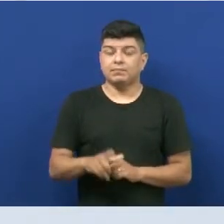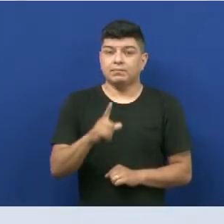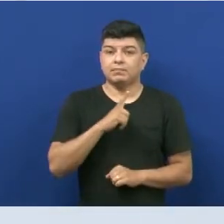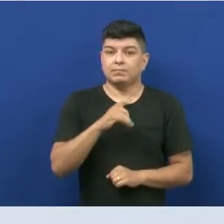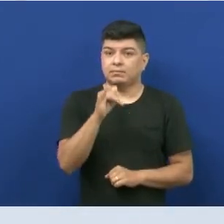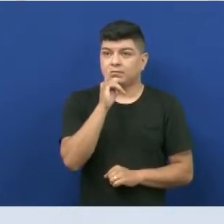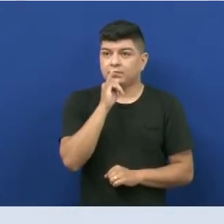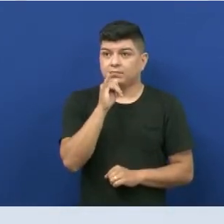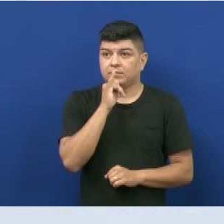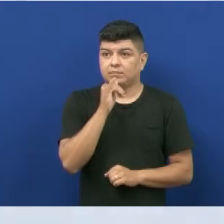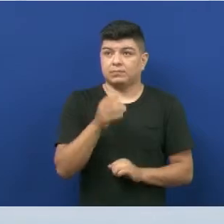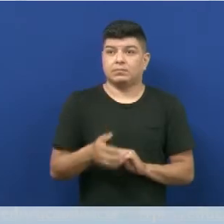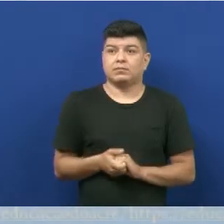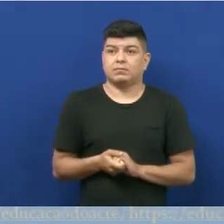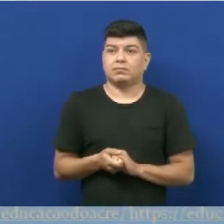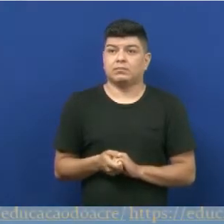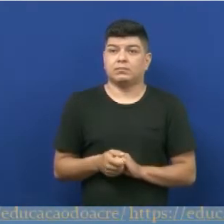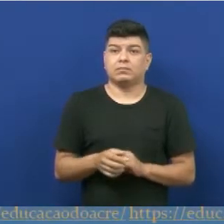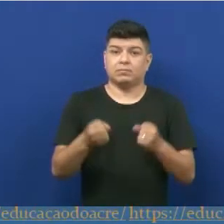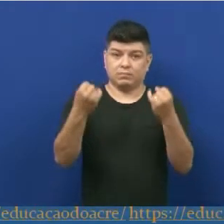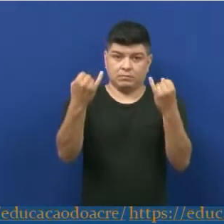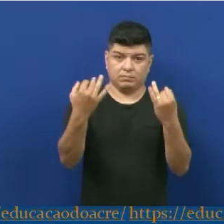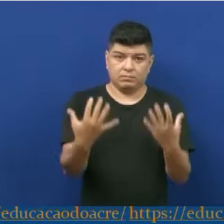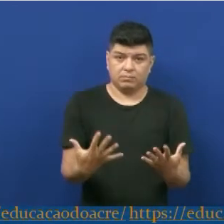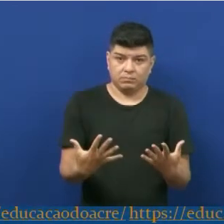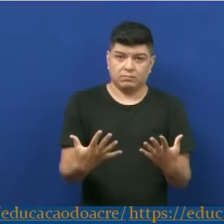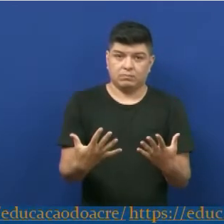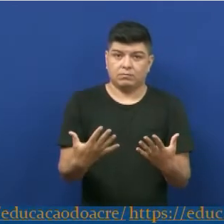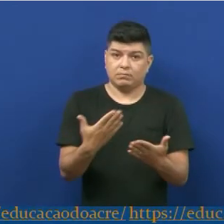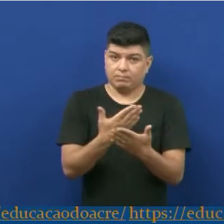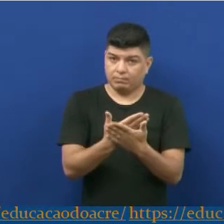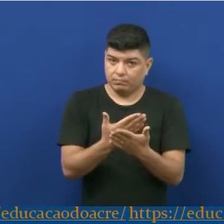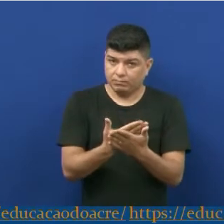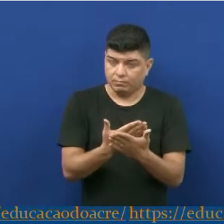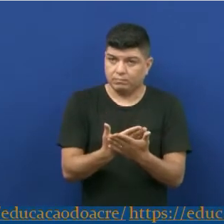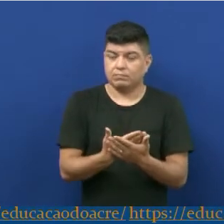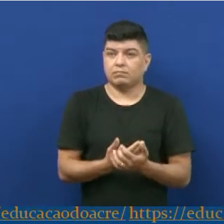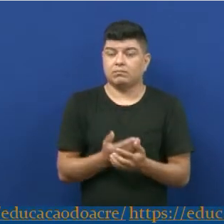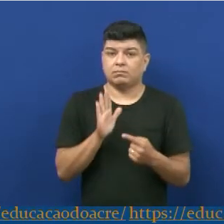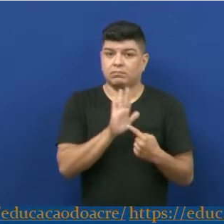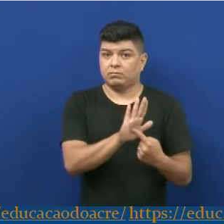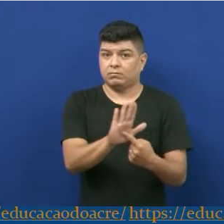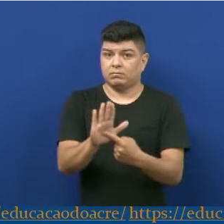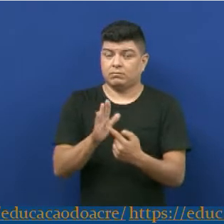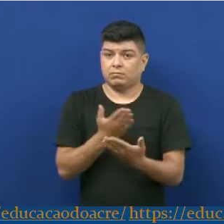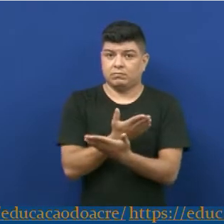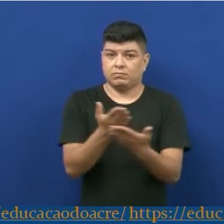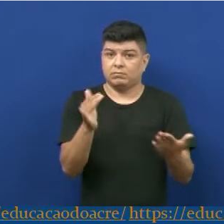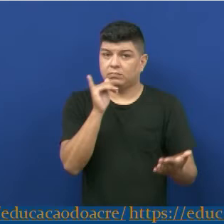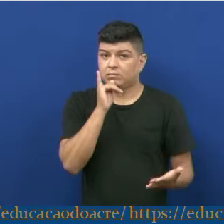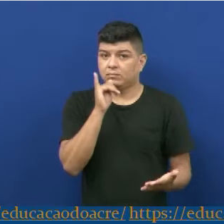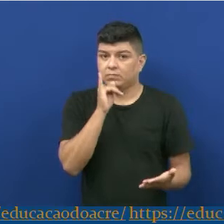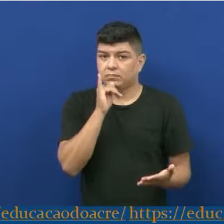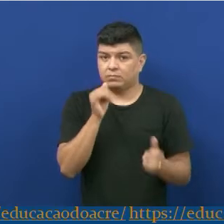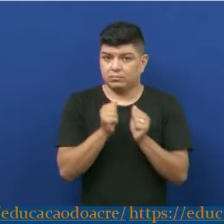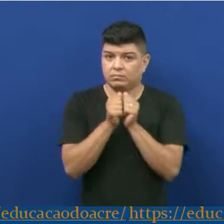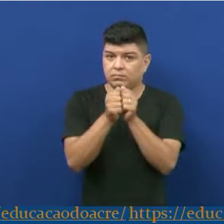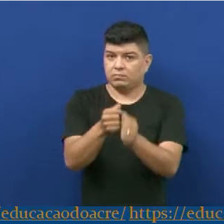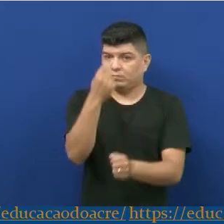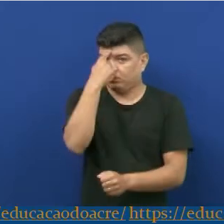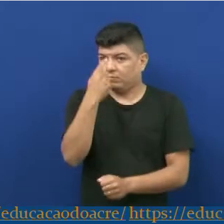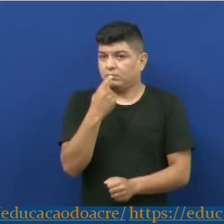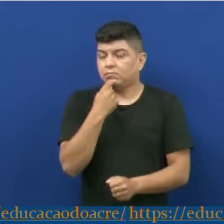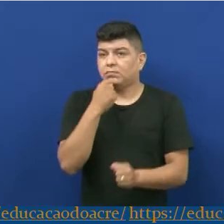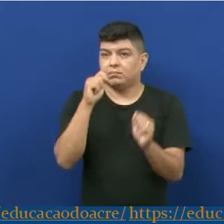Temos aqui um exemplo sobre o que foi trabalhado em aula. Então, eu queria mostrar para vocês aqui esse exemplo. Confiram comigo na